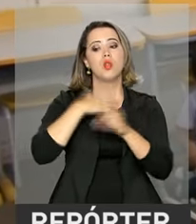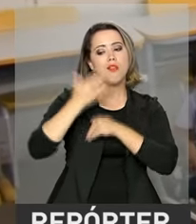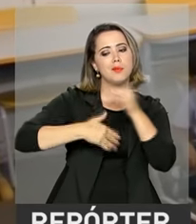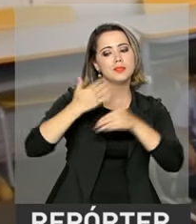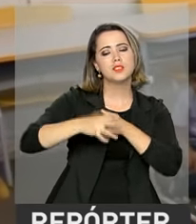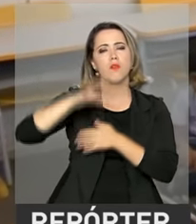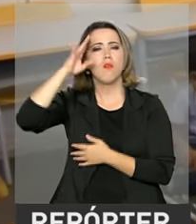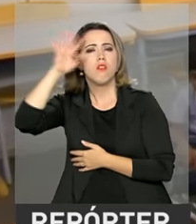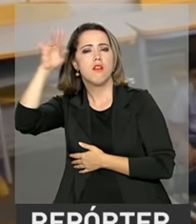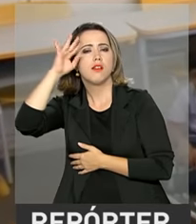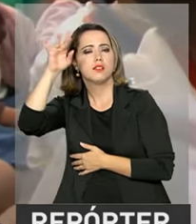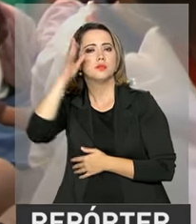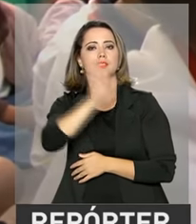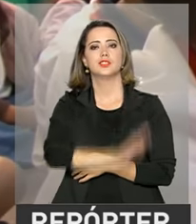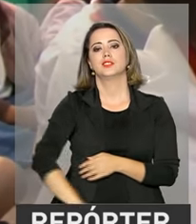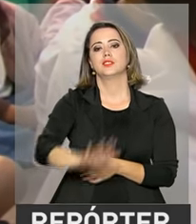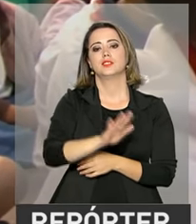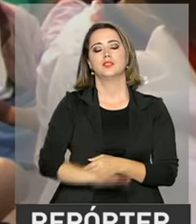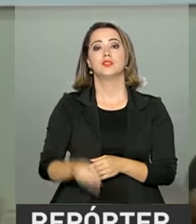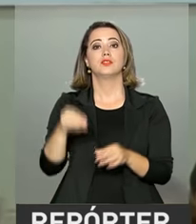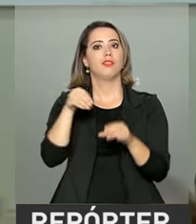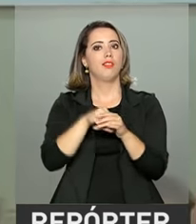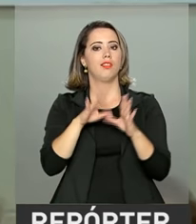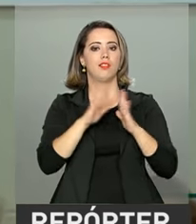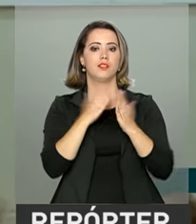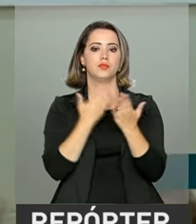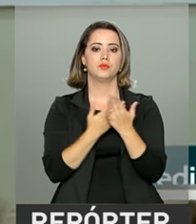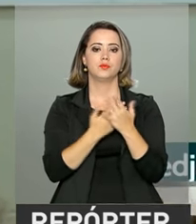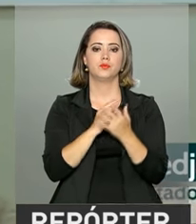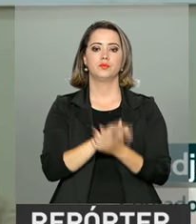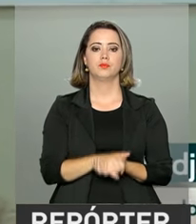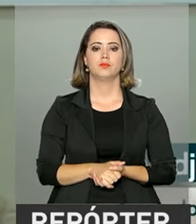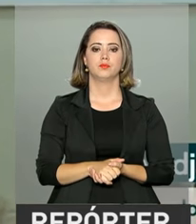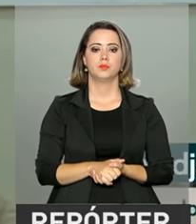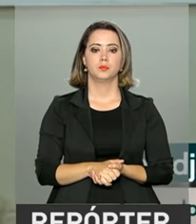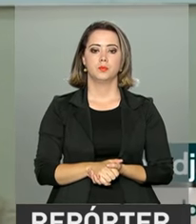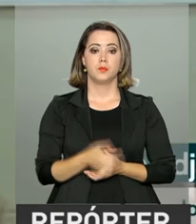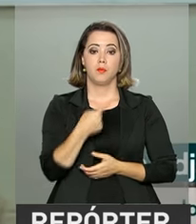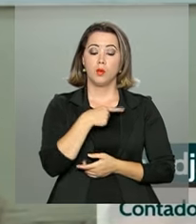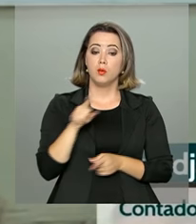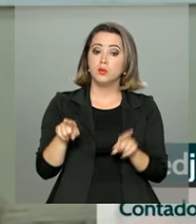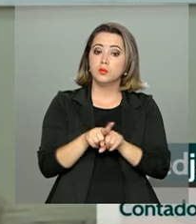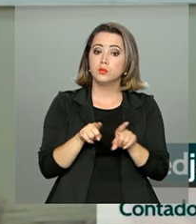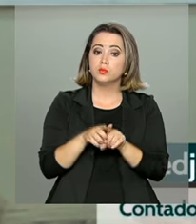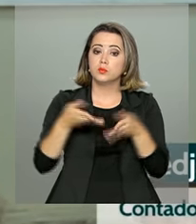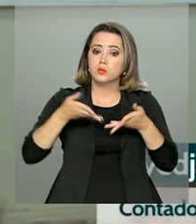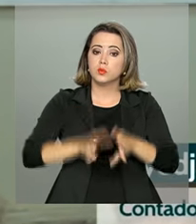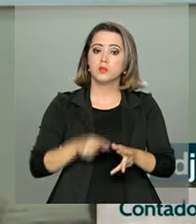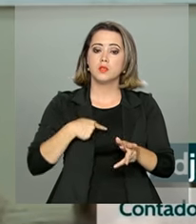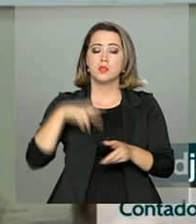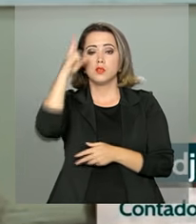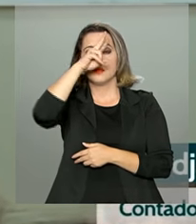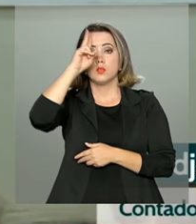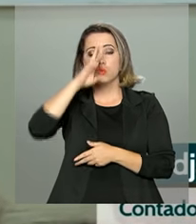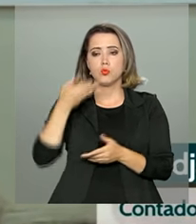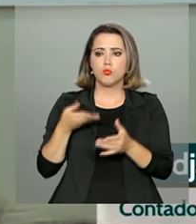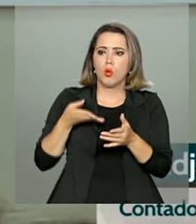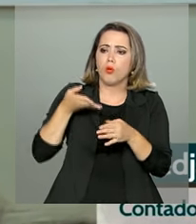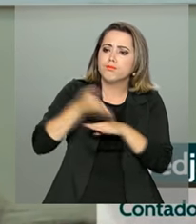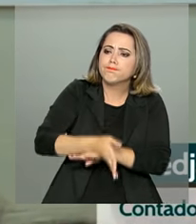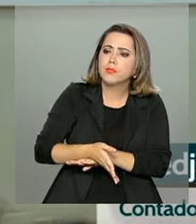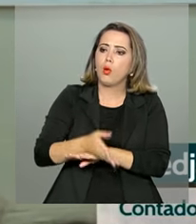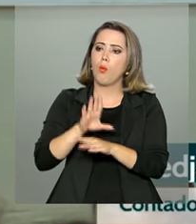desenvolver a imaginação das crianças em sala de aula. Através das histórias, eu acabei conseguindo entrar no mundo deles. Assim, aos